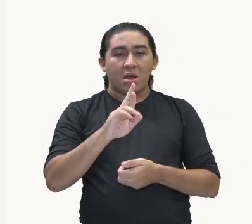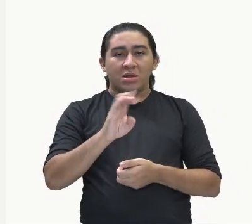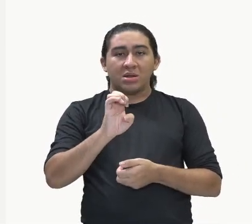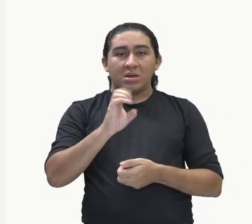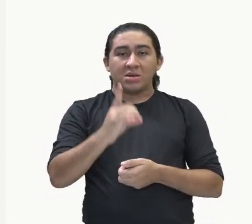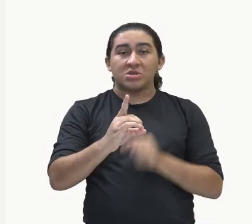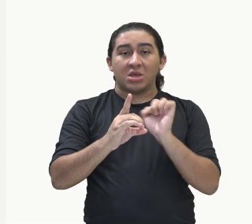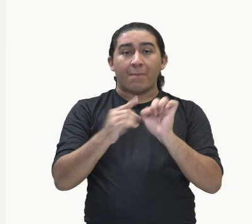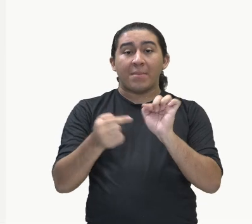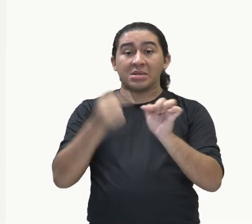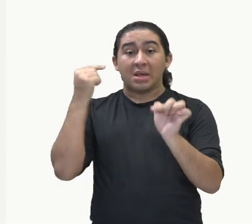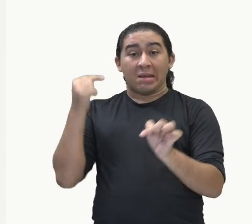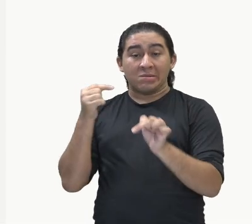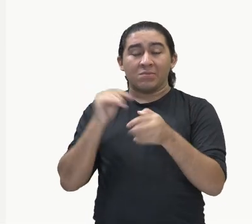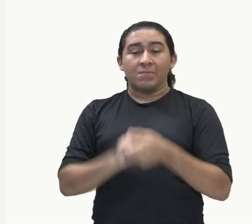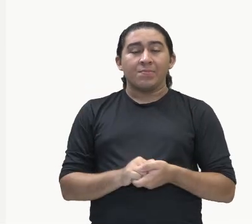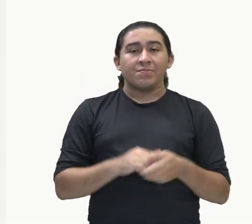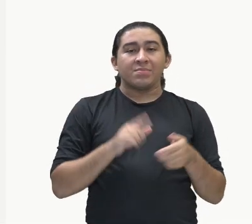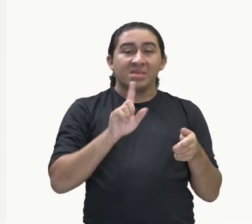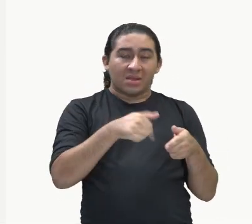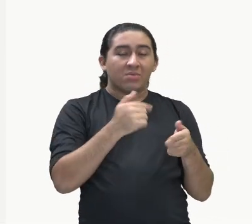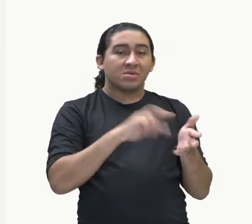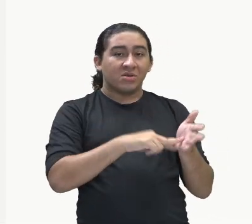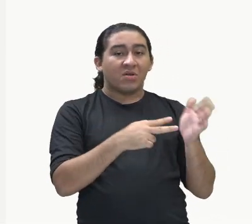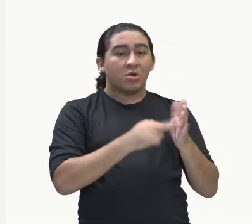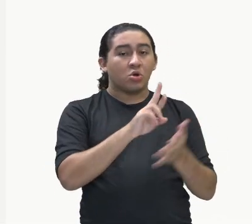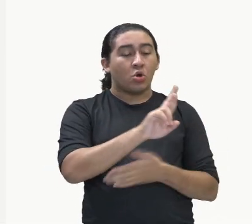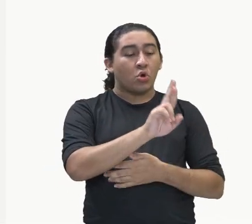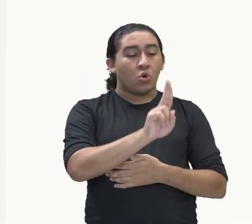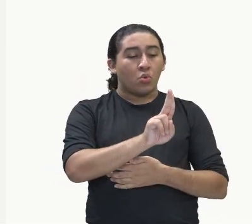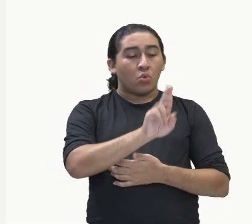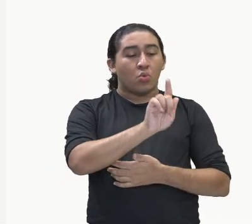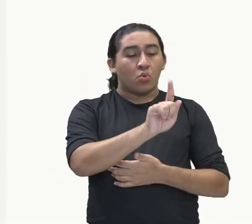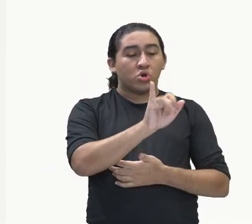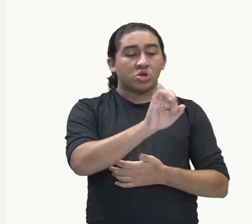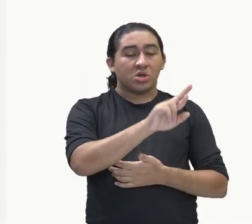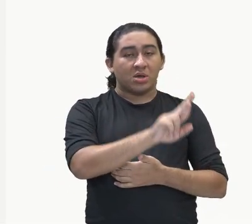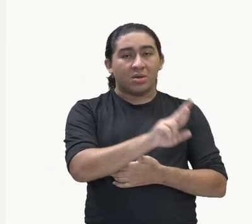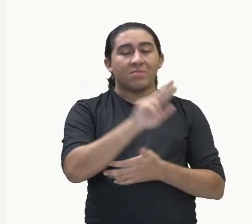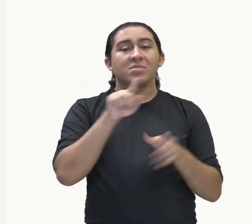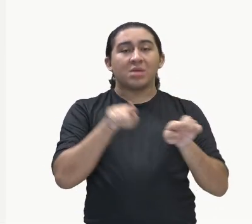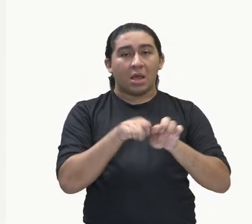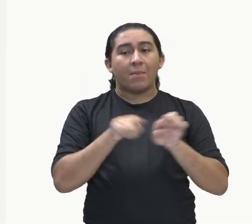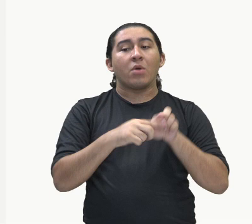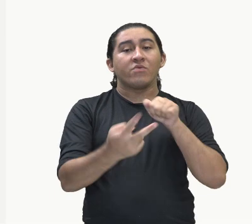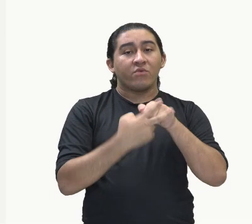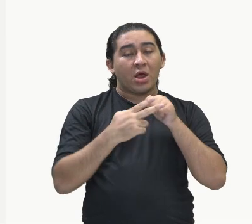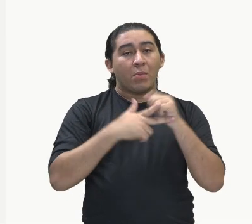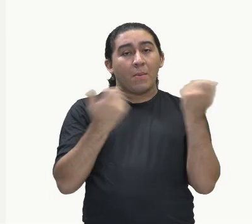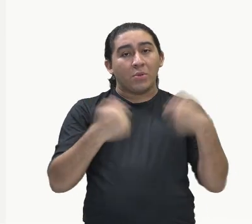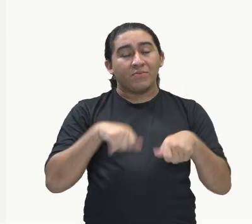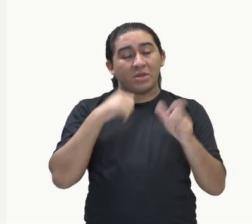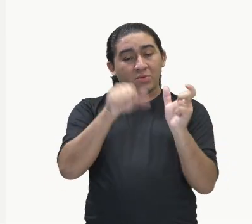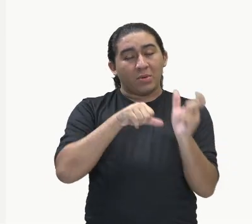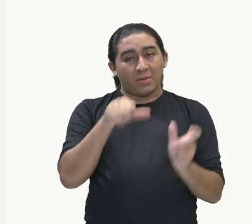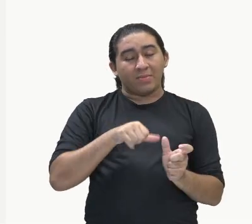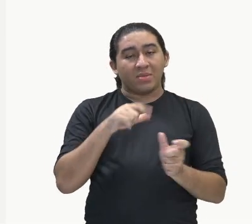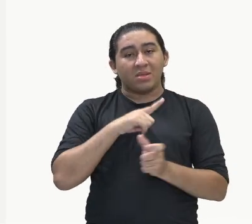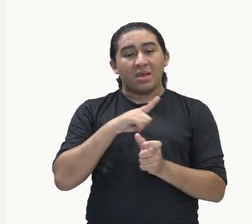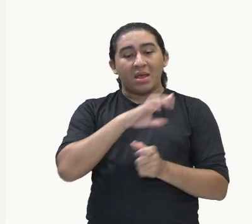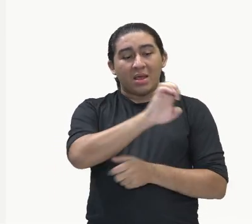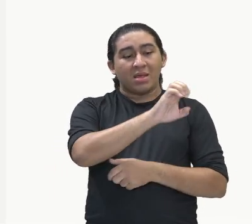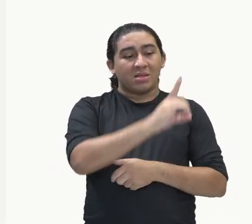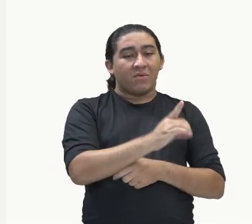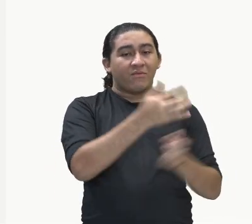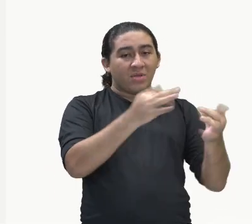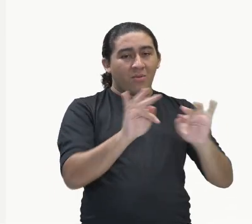do leão. A tradução então é rugir, tá certo? Também é um verbo regular com terminação em ed, ok?